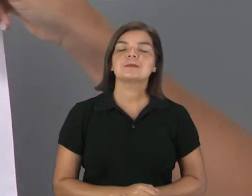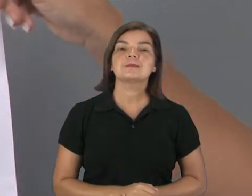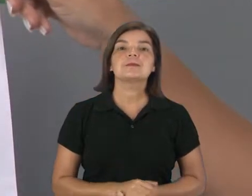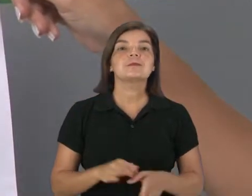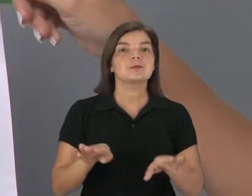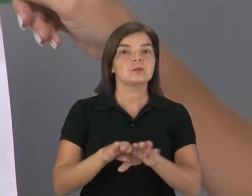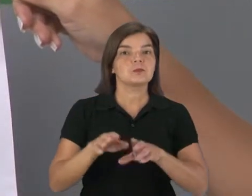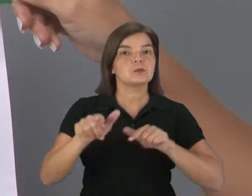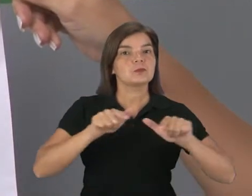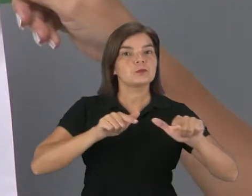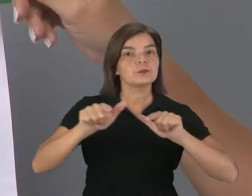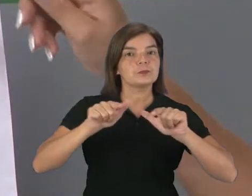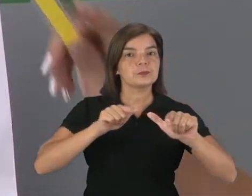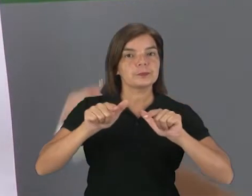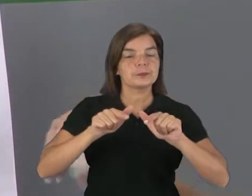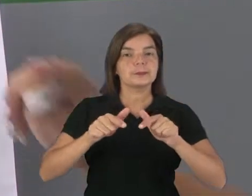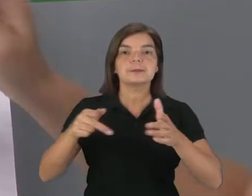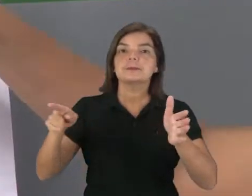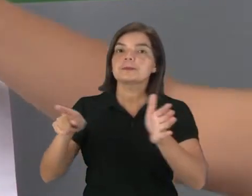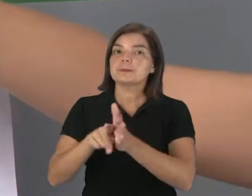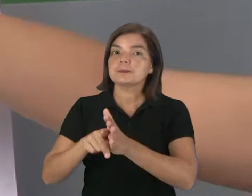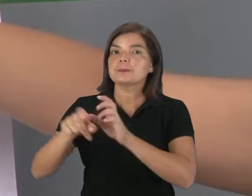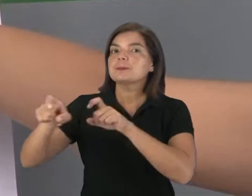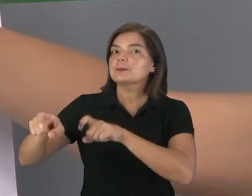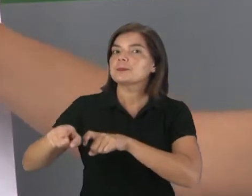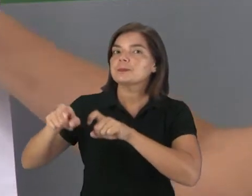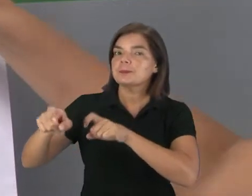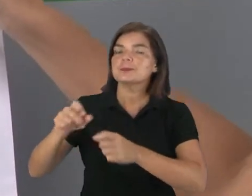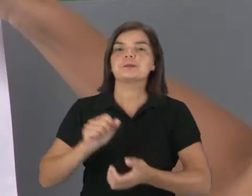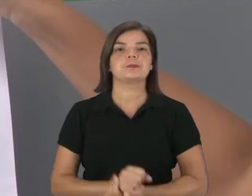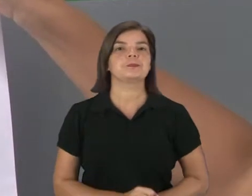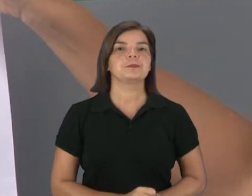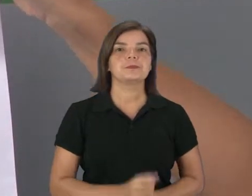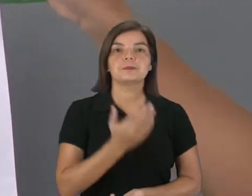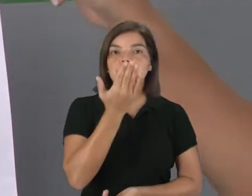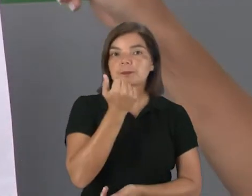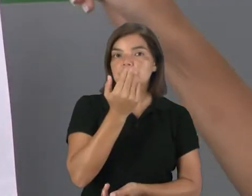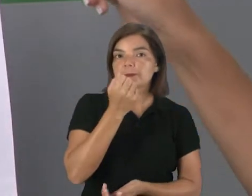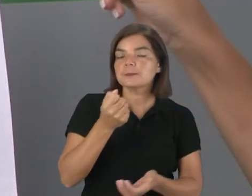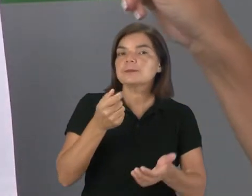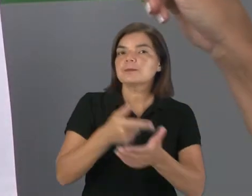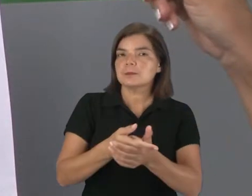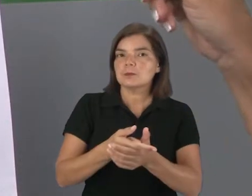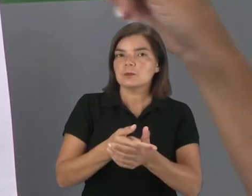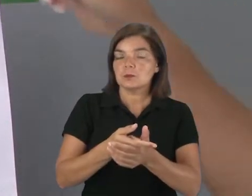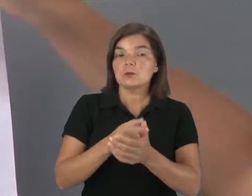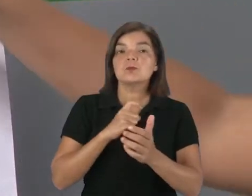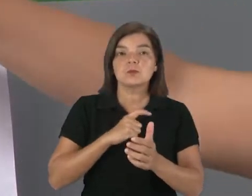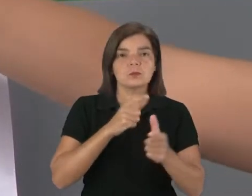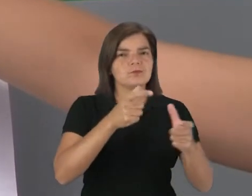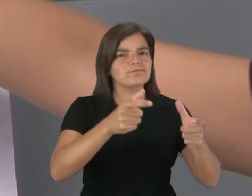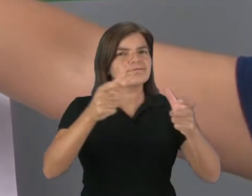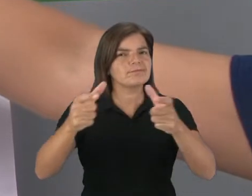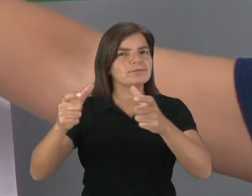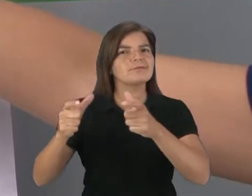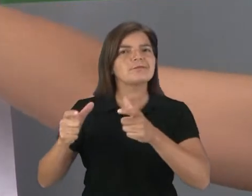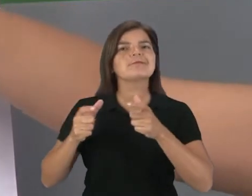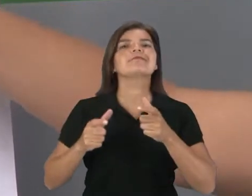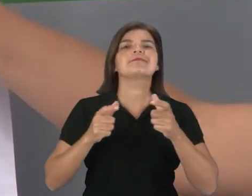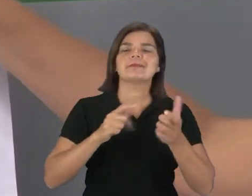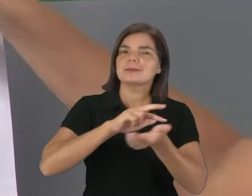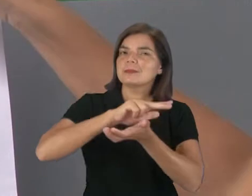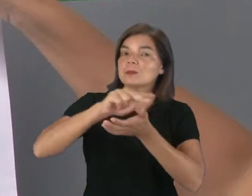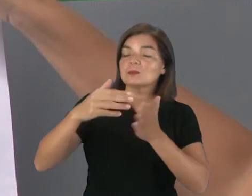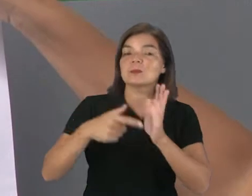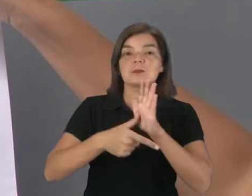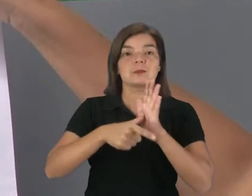criados por trabalhadores rurais. Muito bem. Os alimentos que consumimos percorrem muitos caminhos antes